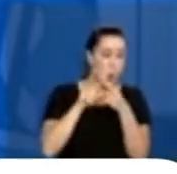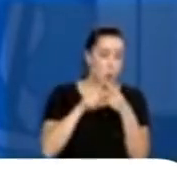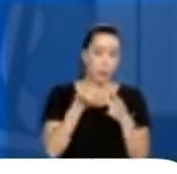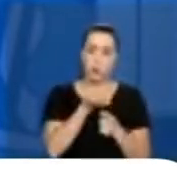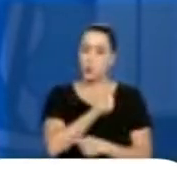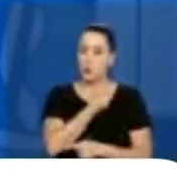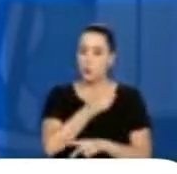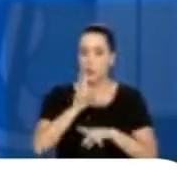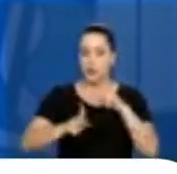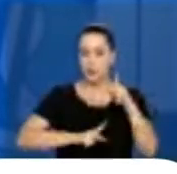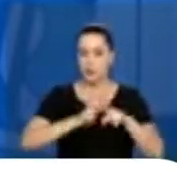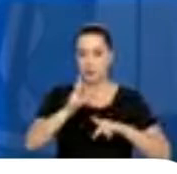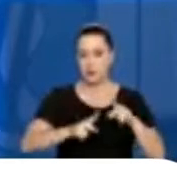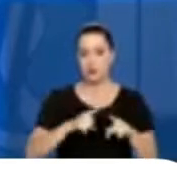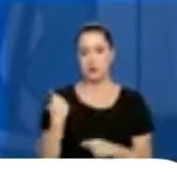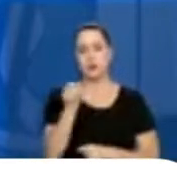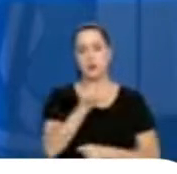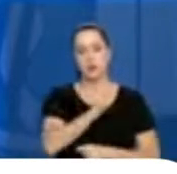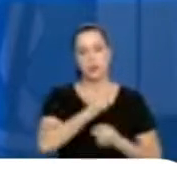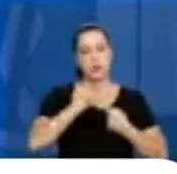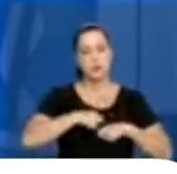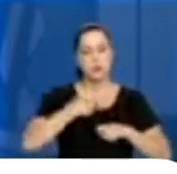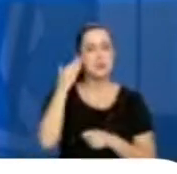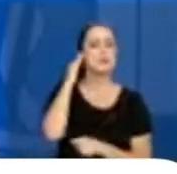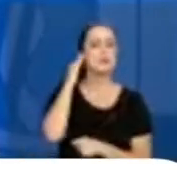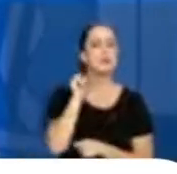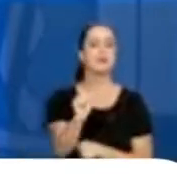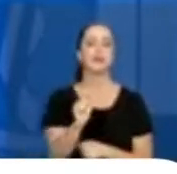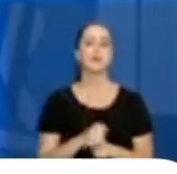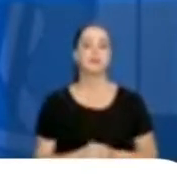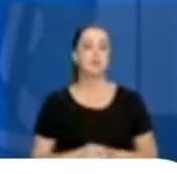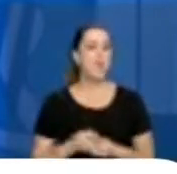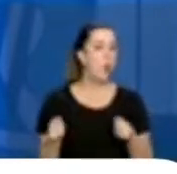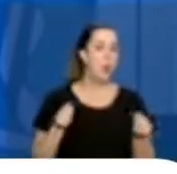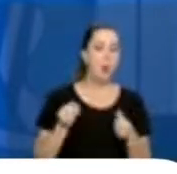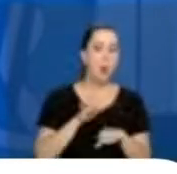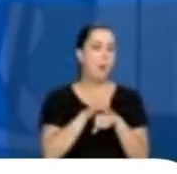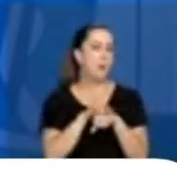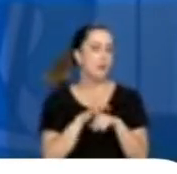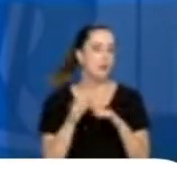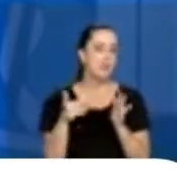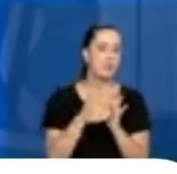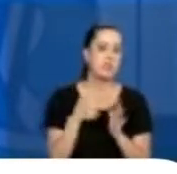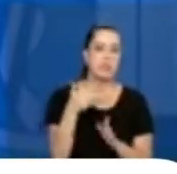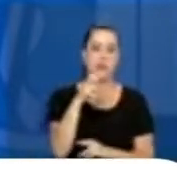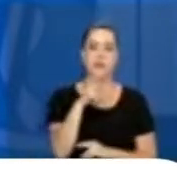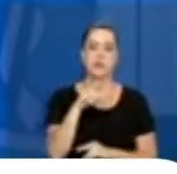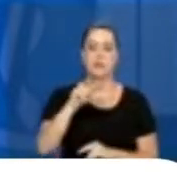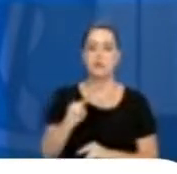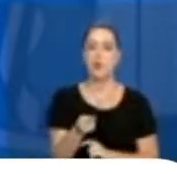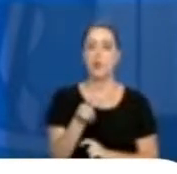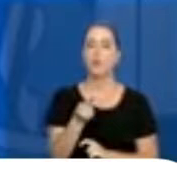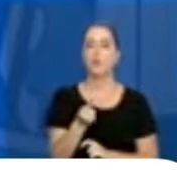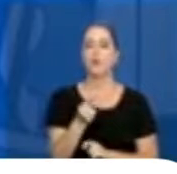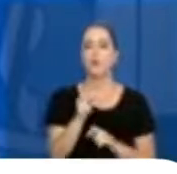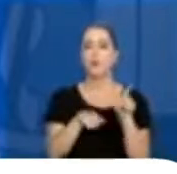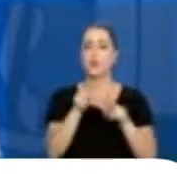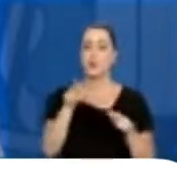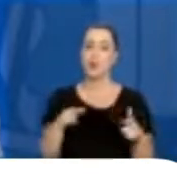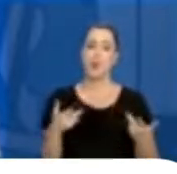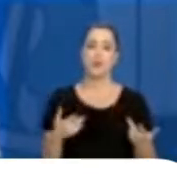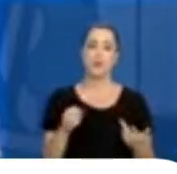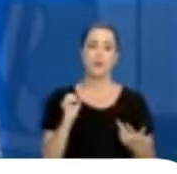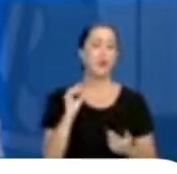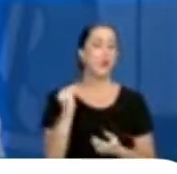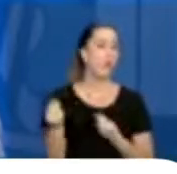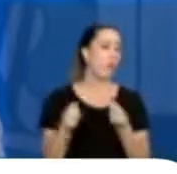seja, nós queremos entender, a doença acomete como os municípios com até 25 mil habitantes, os pequenos municípios, como